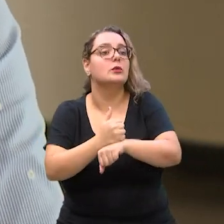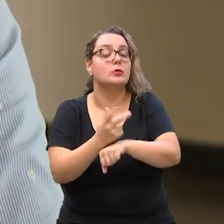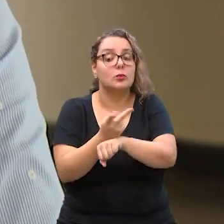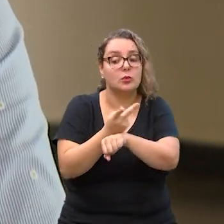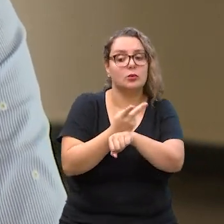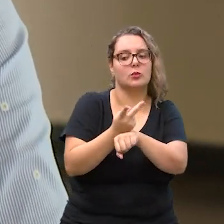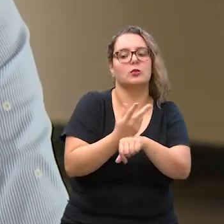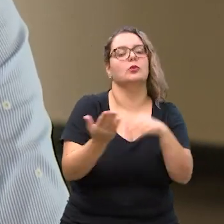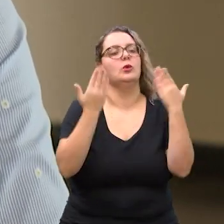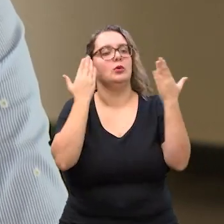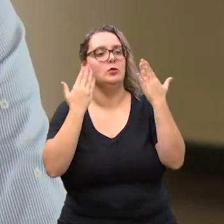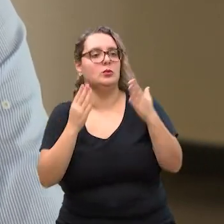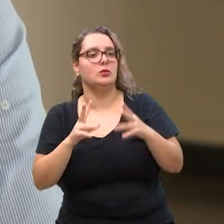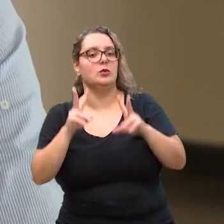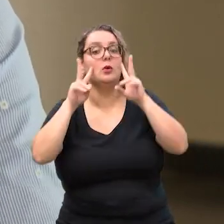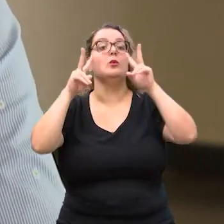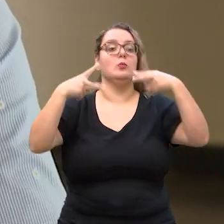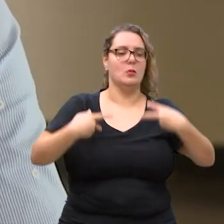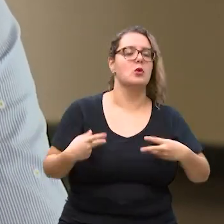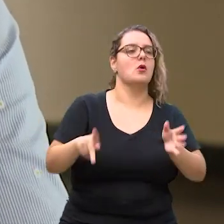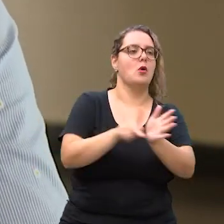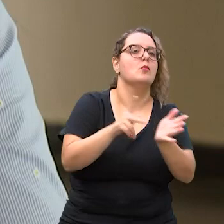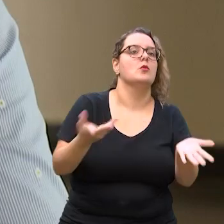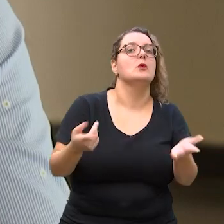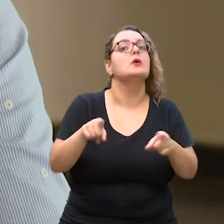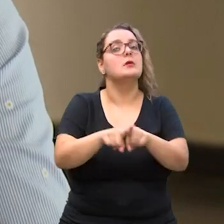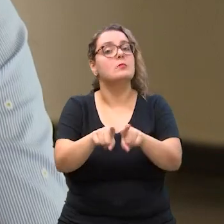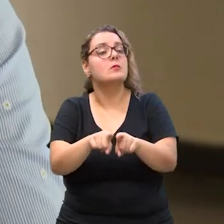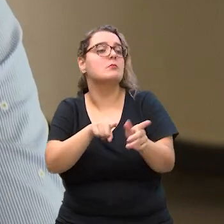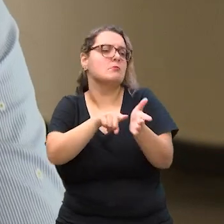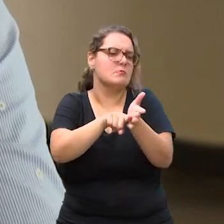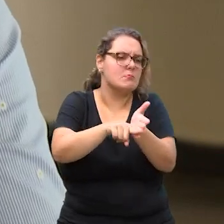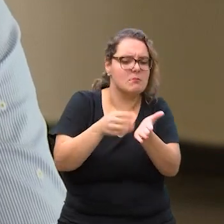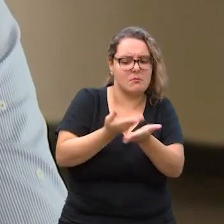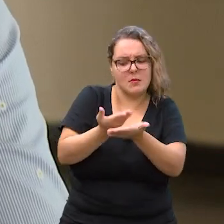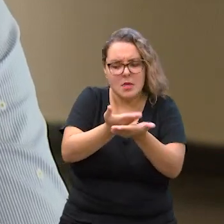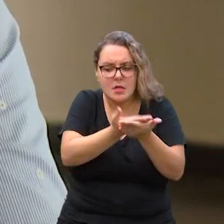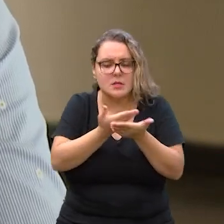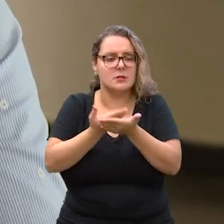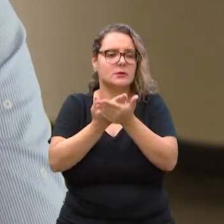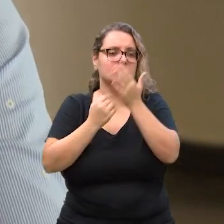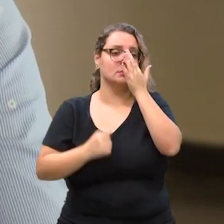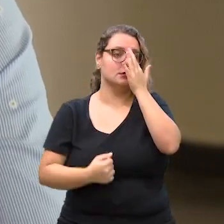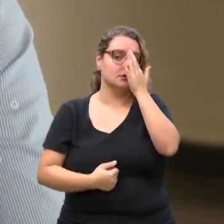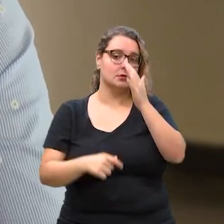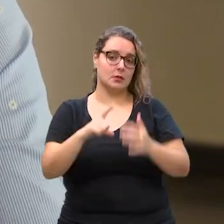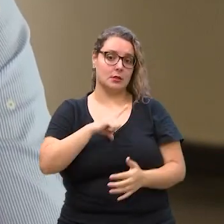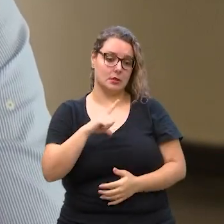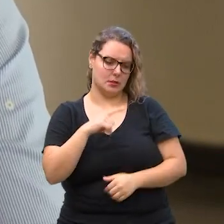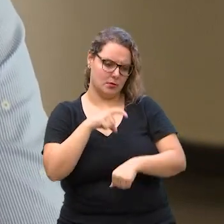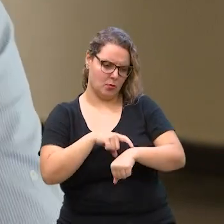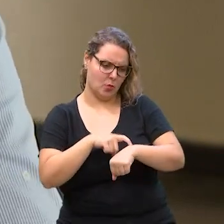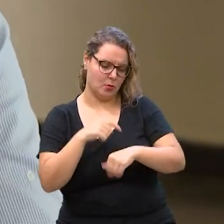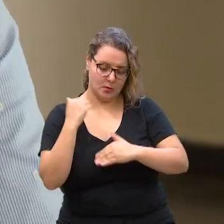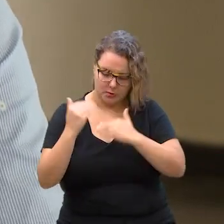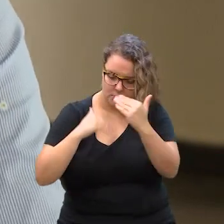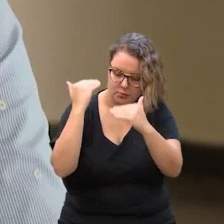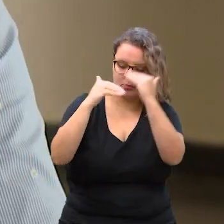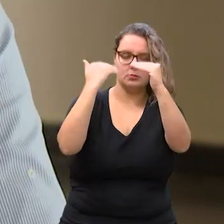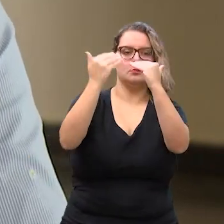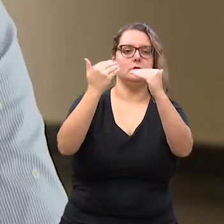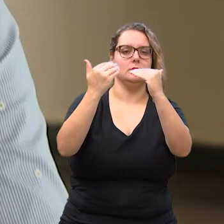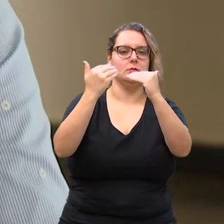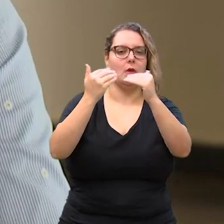esse reconhecimento, ou até pela parte de pesquisas, né? Nesse momento que a gente tem desenvolvido mais na